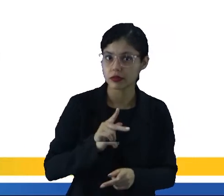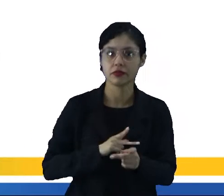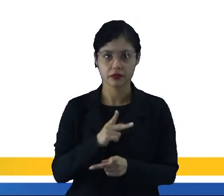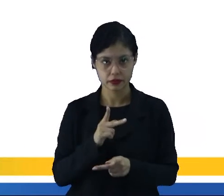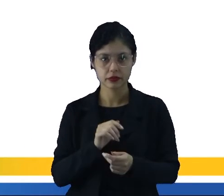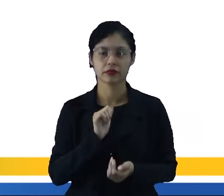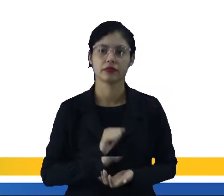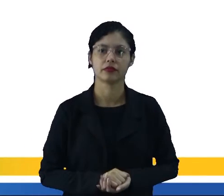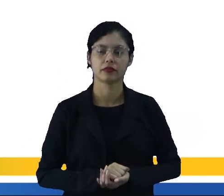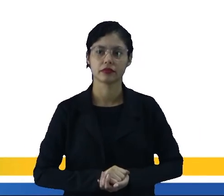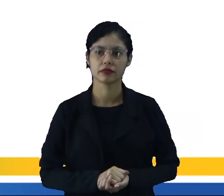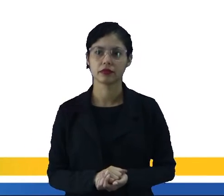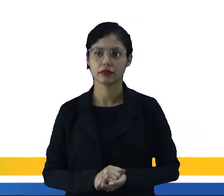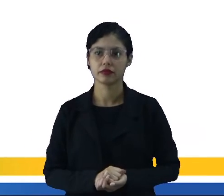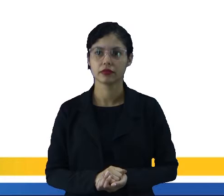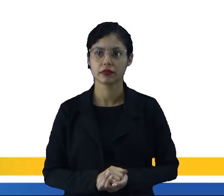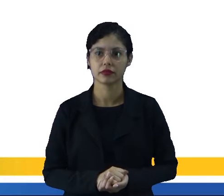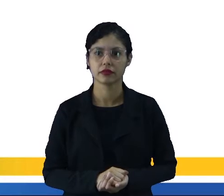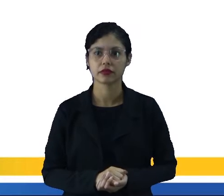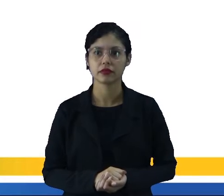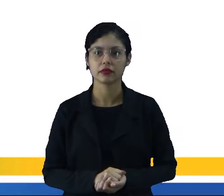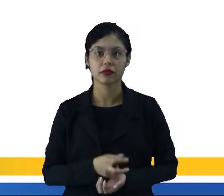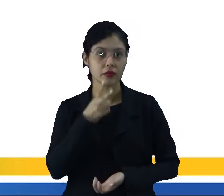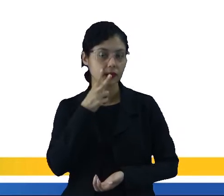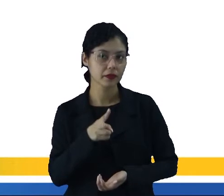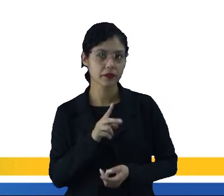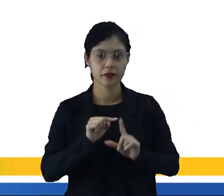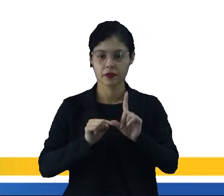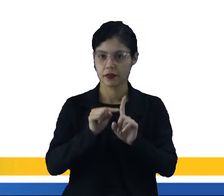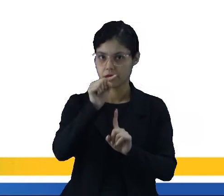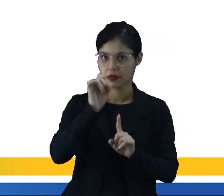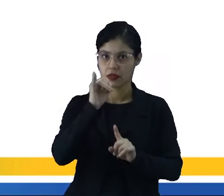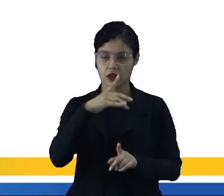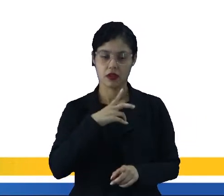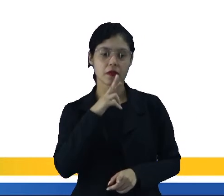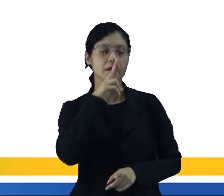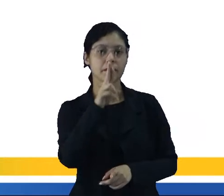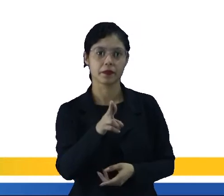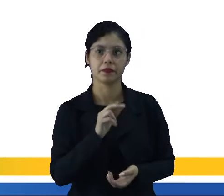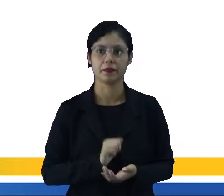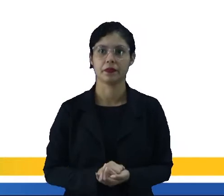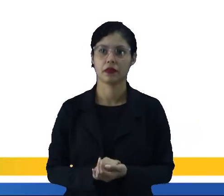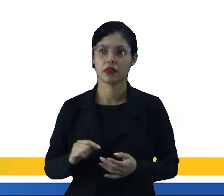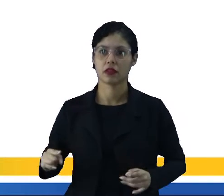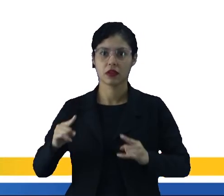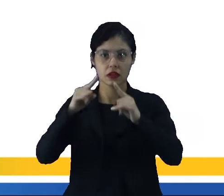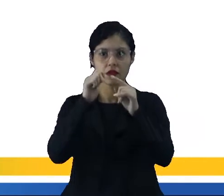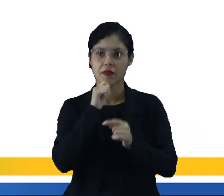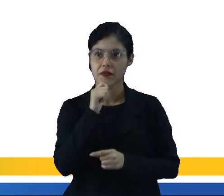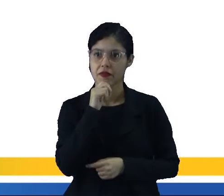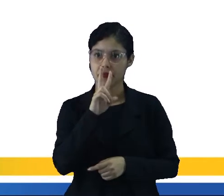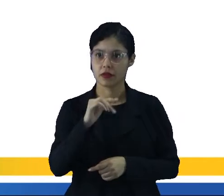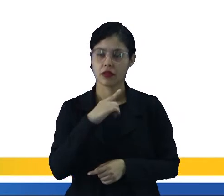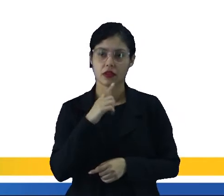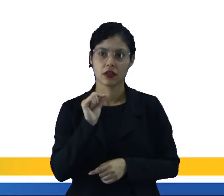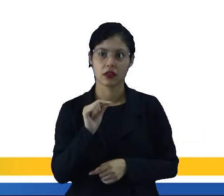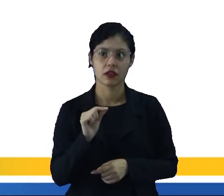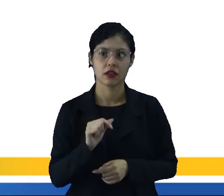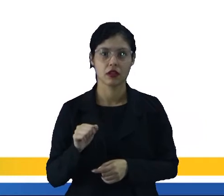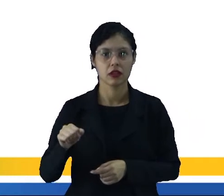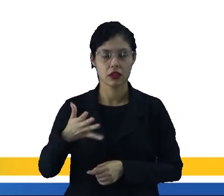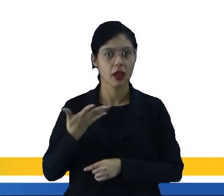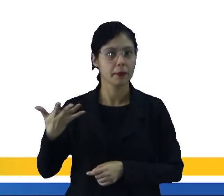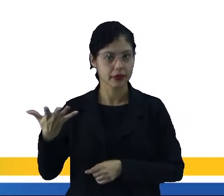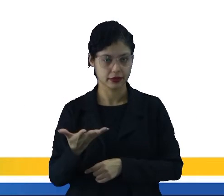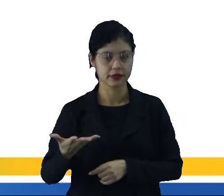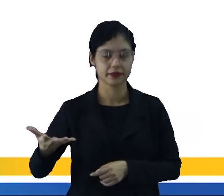projetar vamos ver o volume se eu quiser calcular o volume de uma pirâmide é vai ser a área da